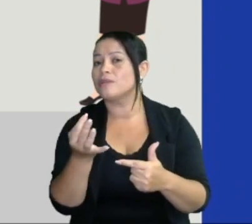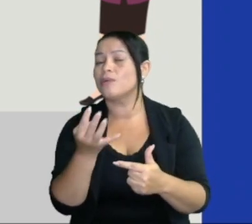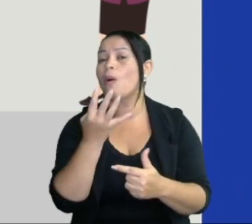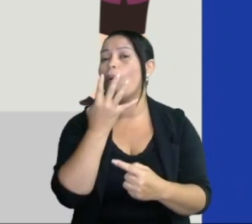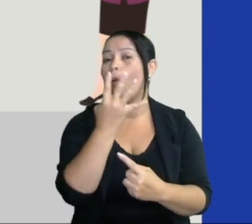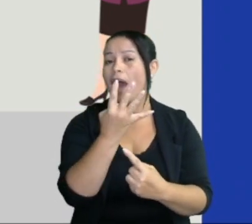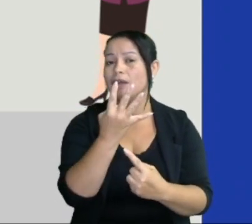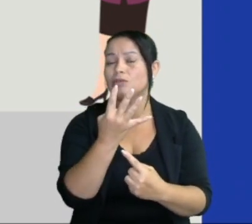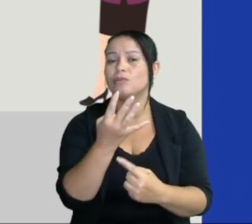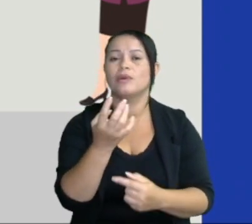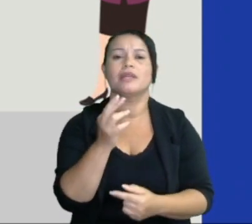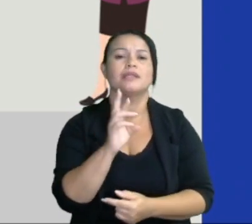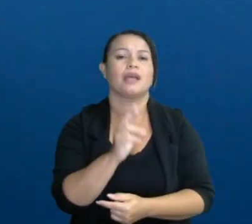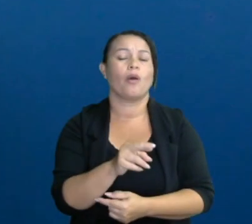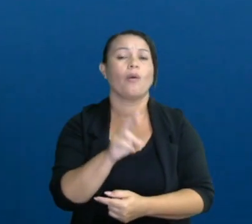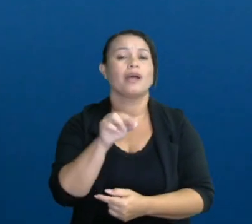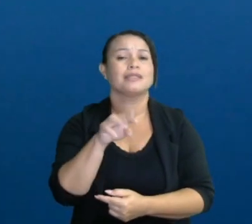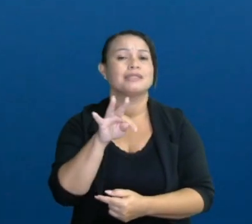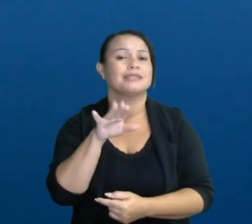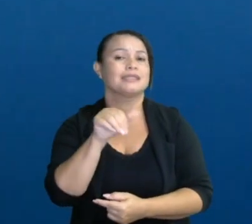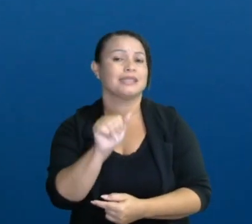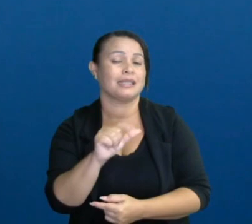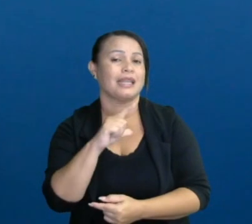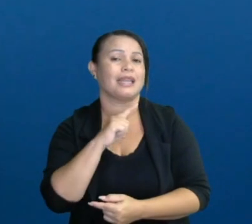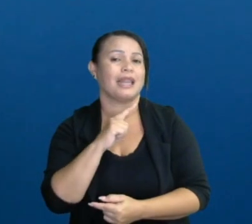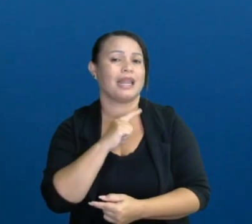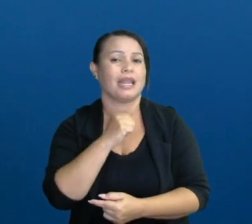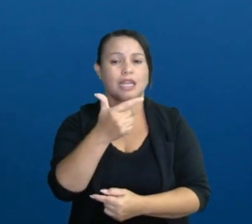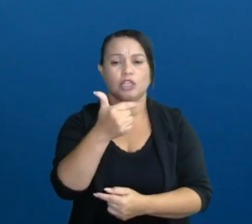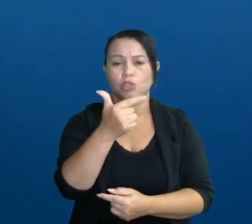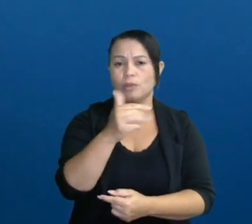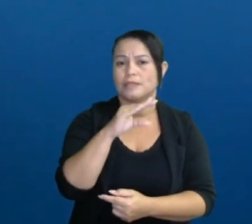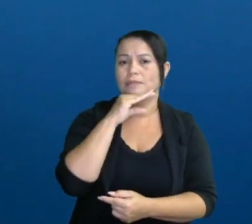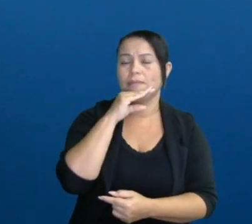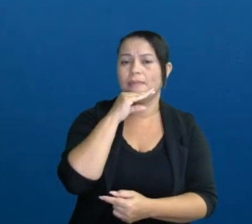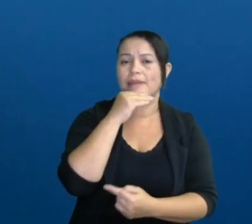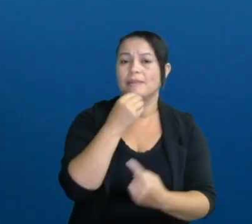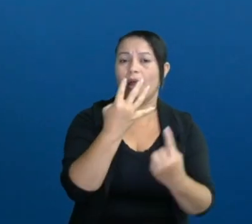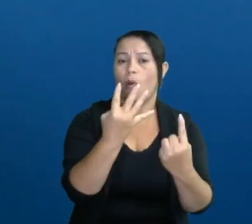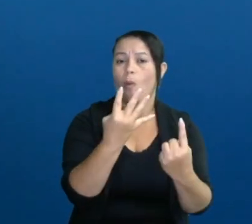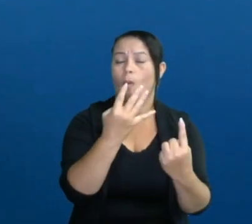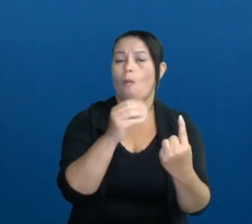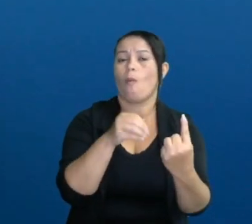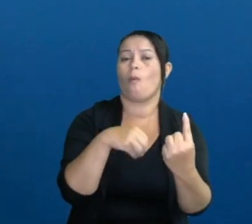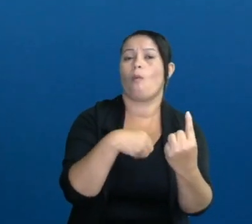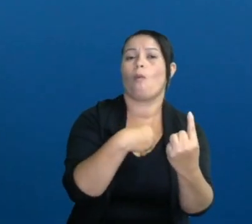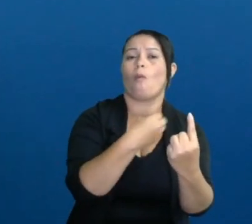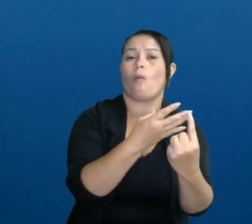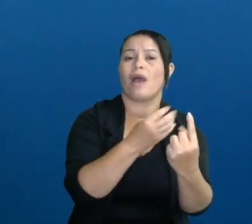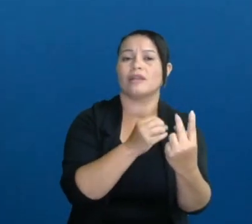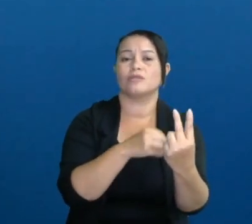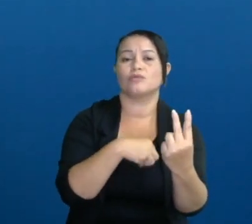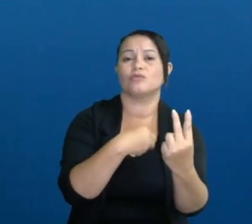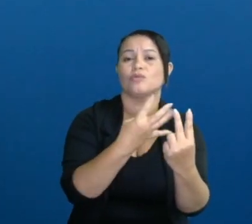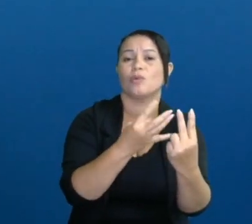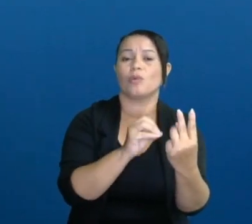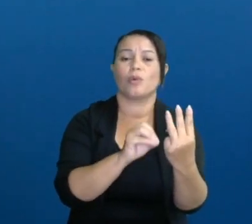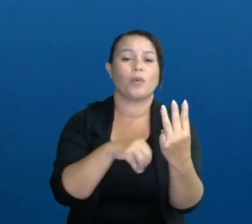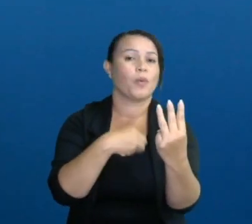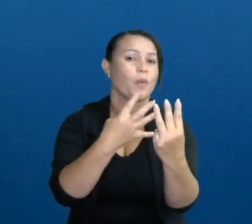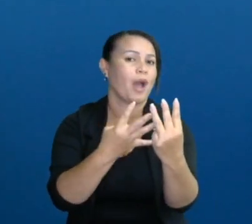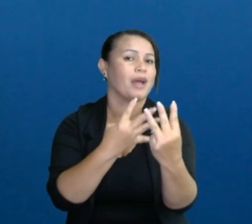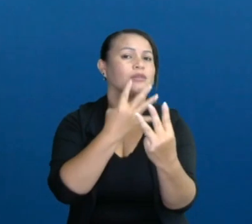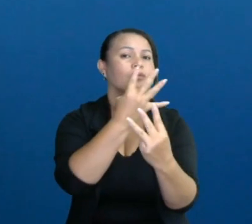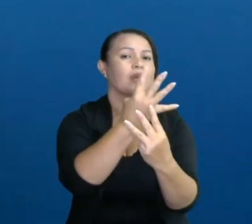4. Então, das 12 mangas, ele ia pegar 4 e dividir igualmente entre seus